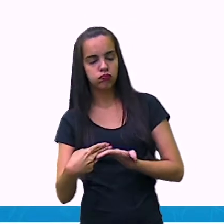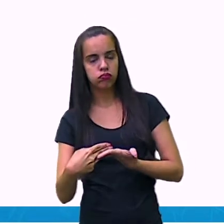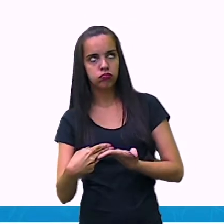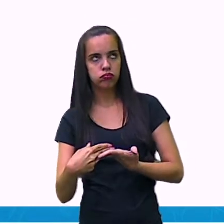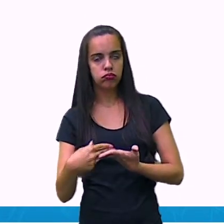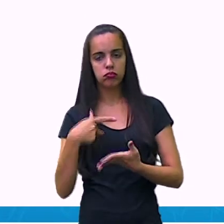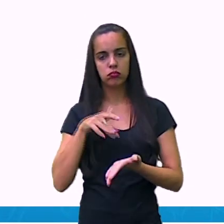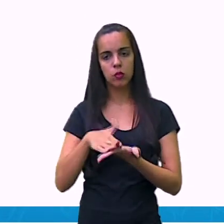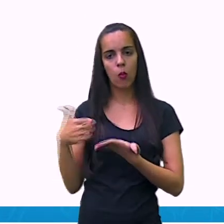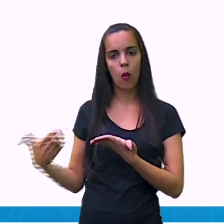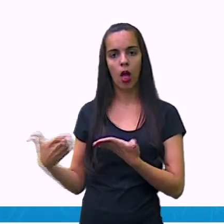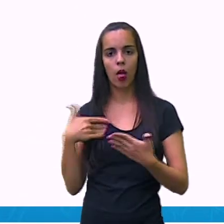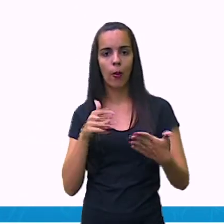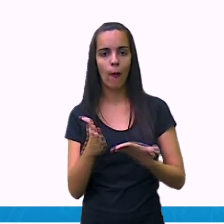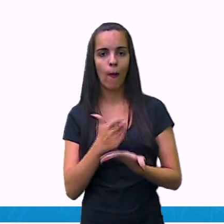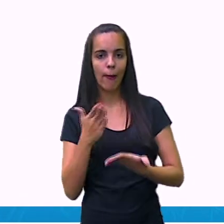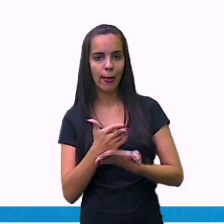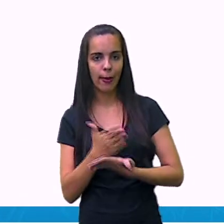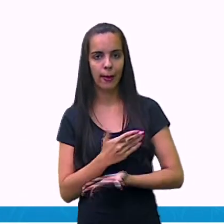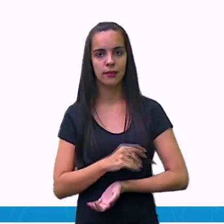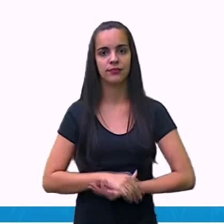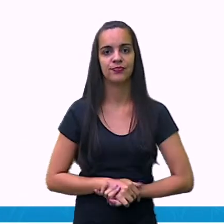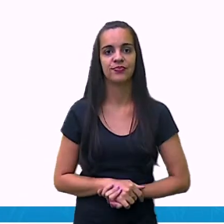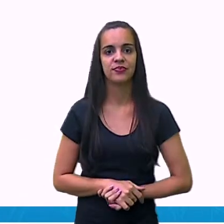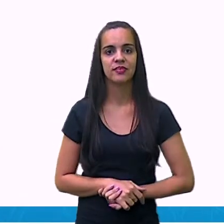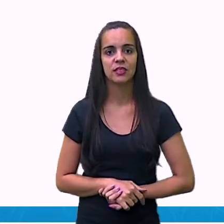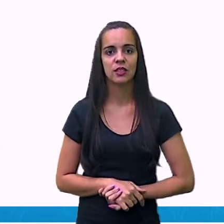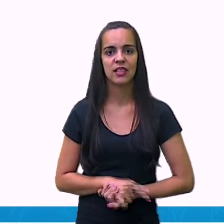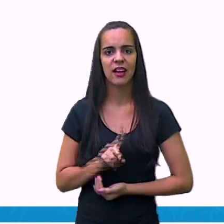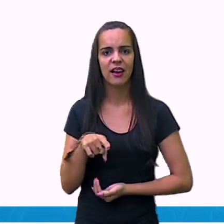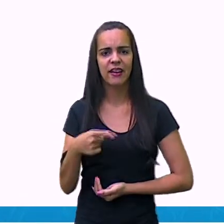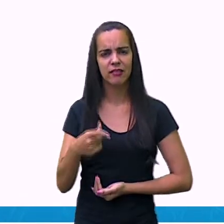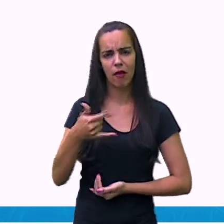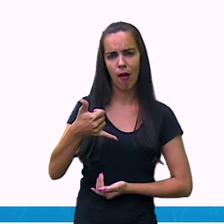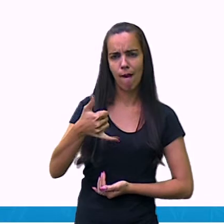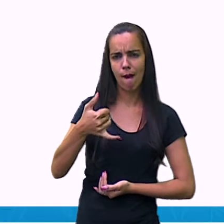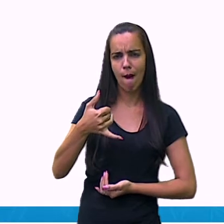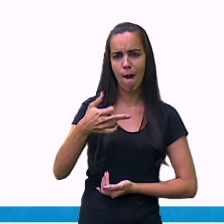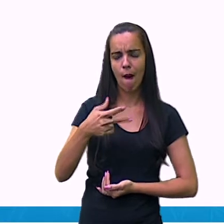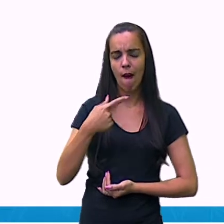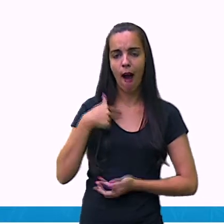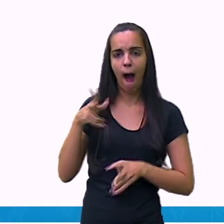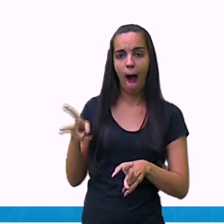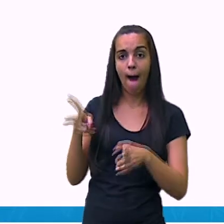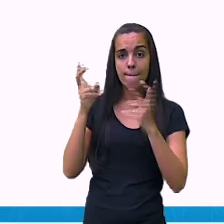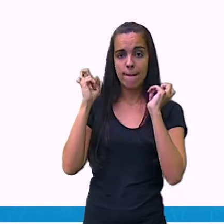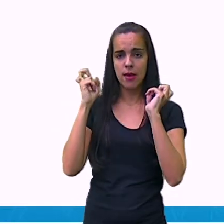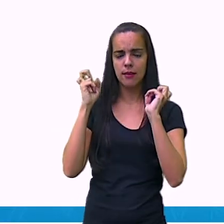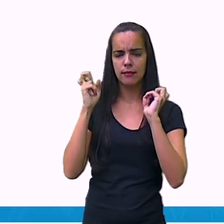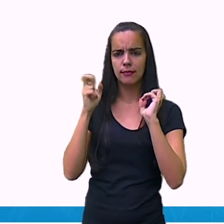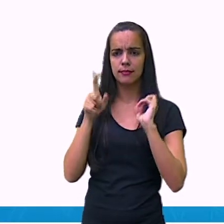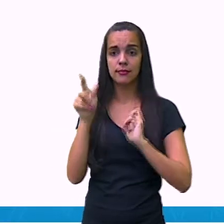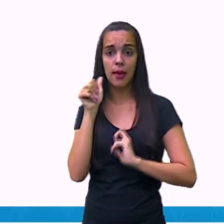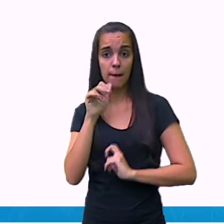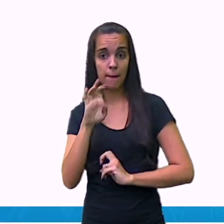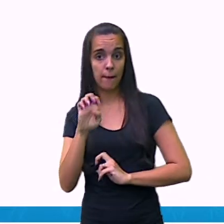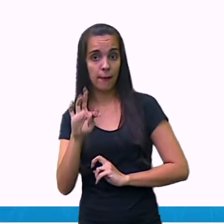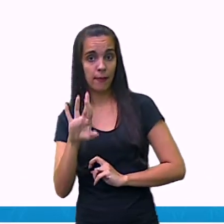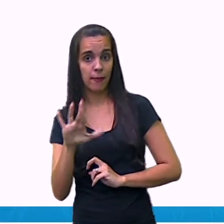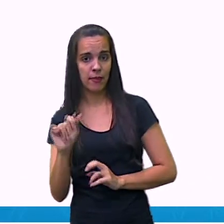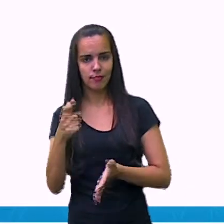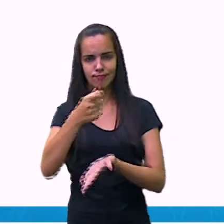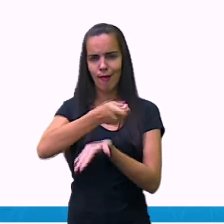caderno de contação. Depois a caneta se deu conta de que Beta